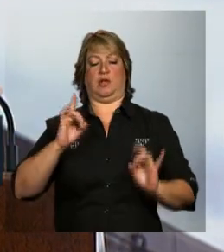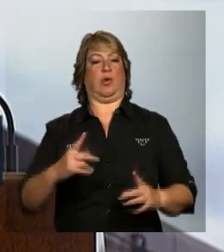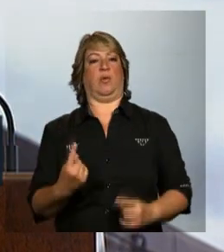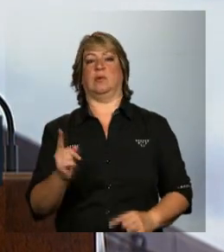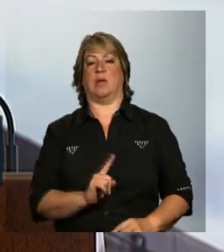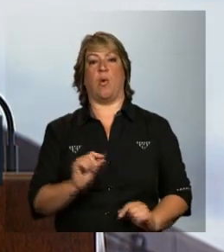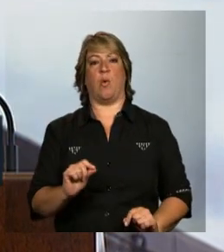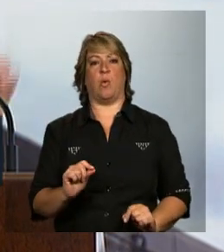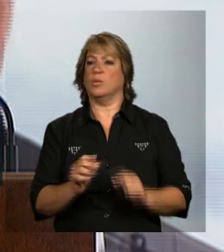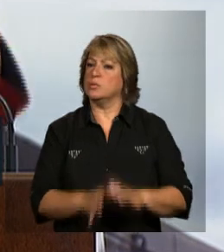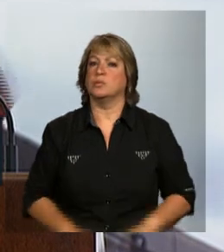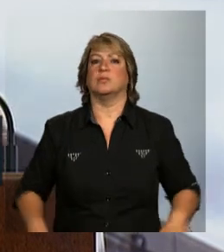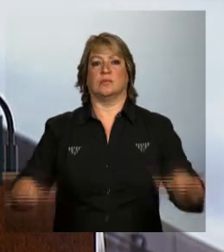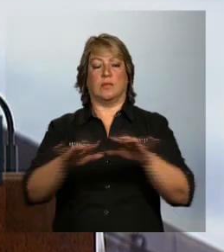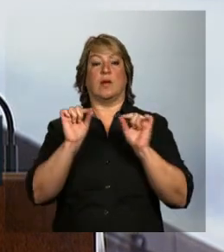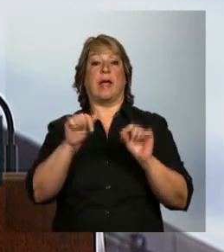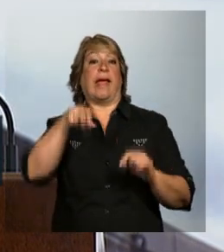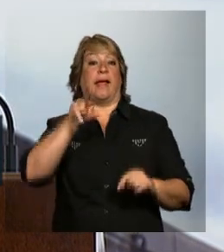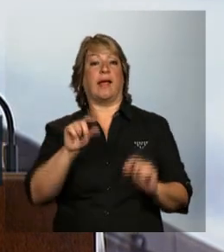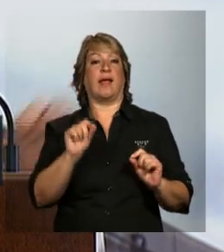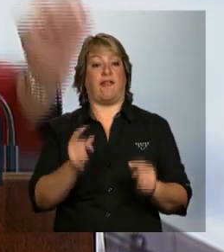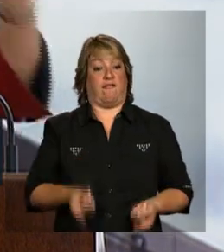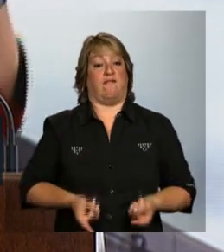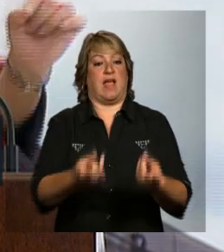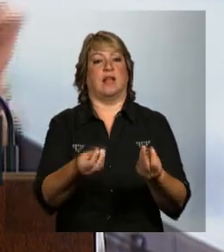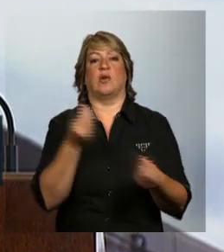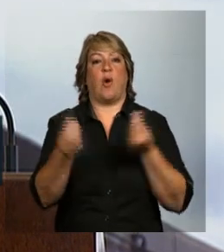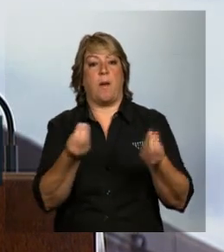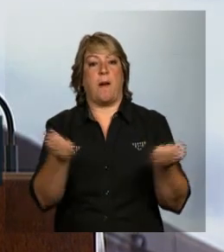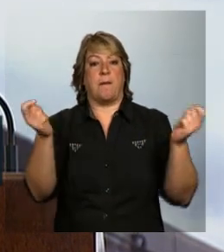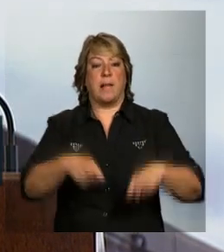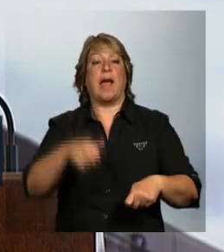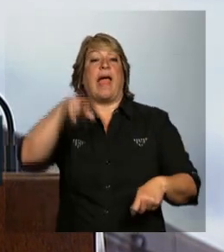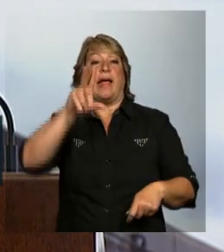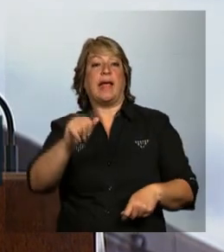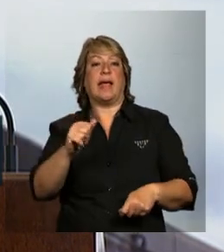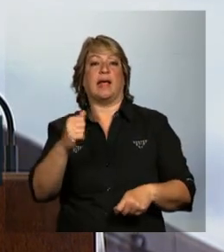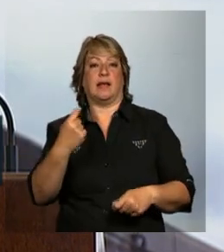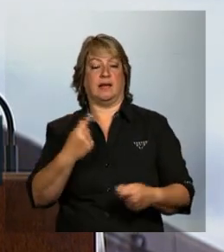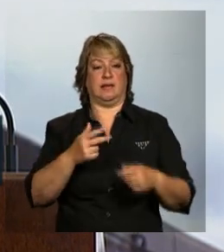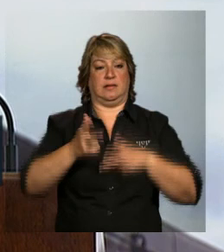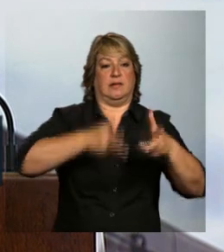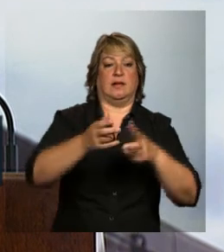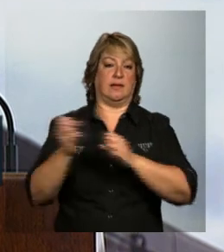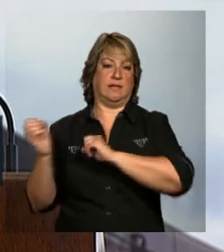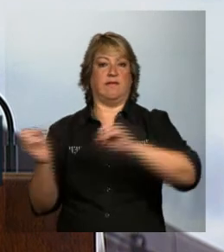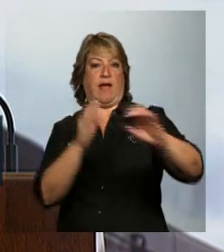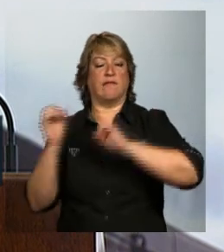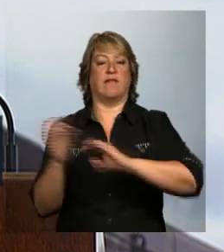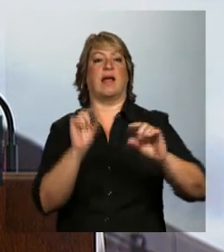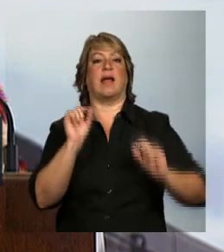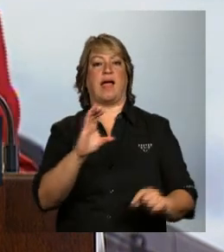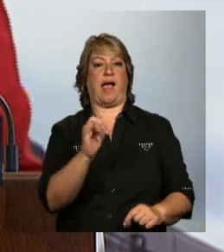uma neutralidade de quem vende capacidade em relação a quem transporta a carga e nós